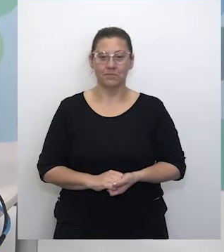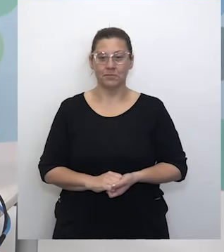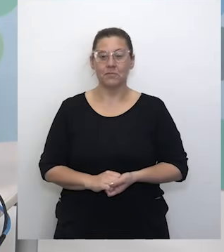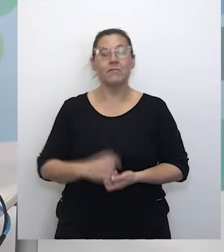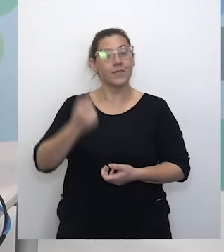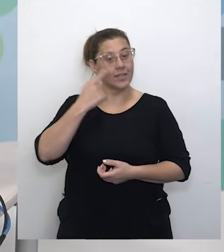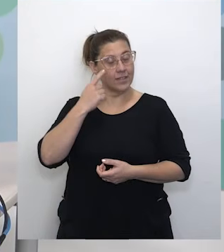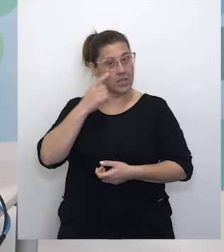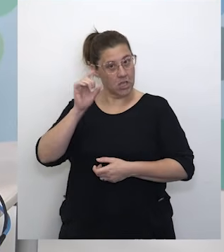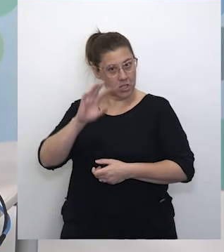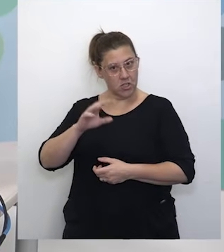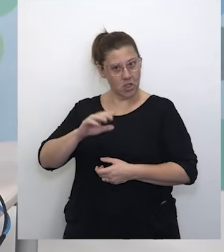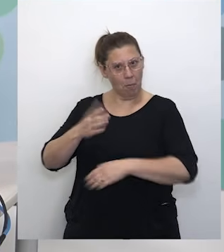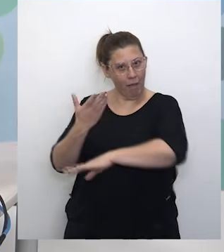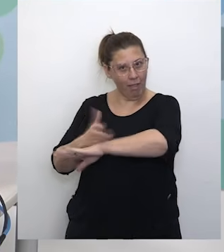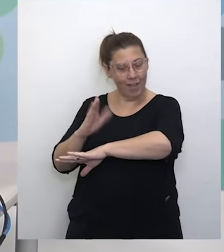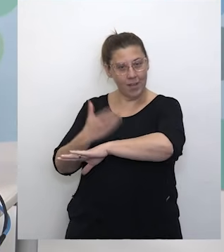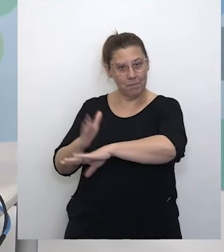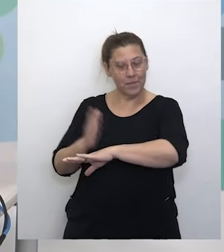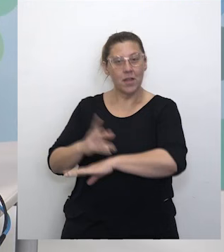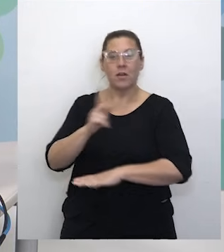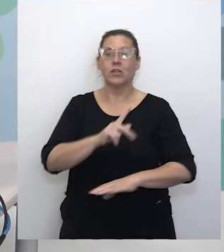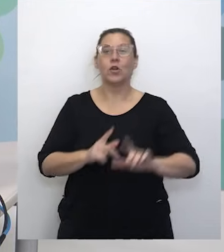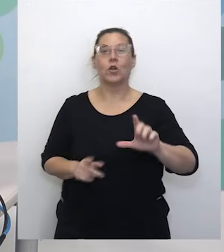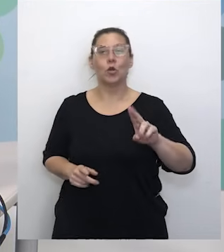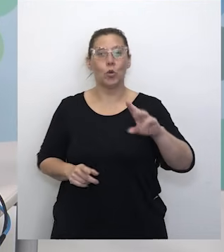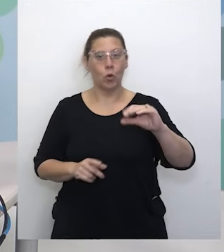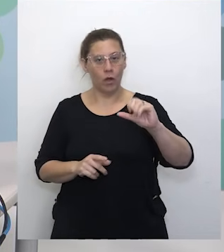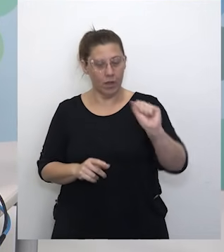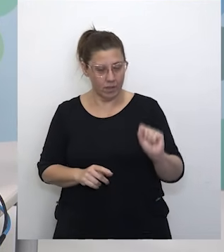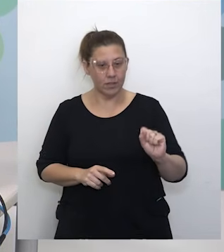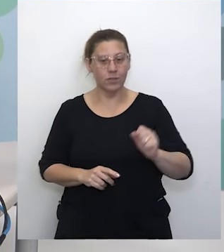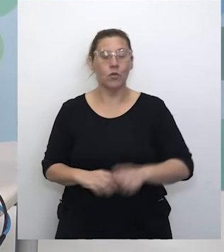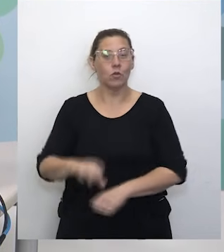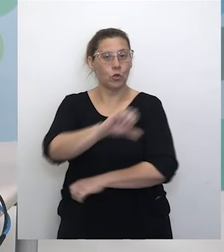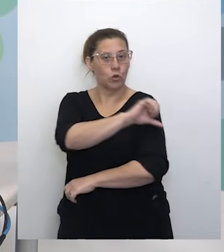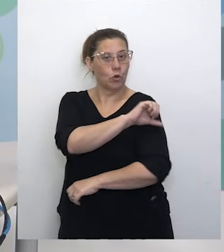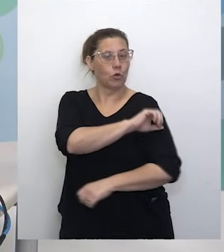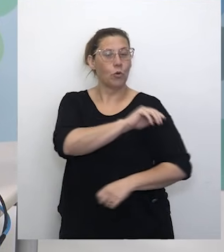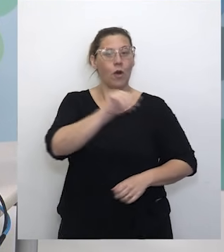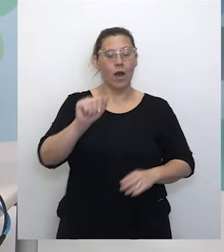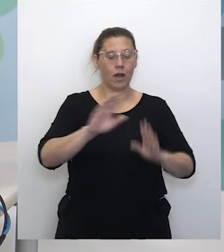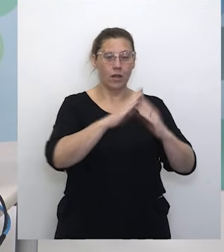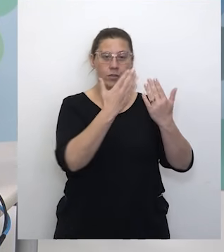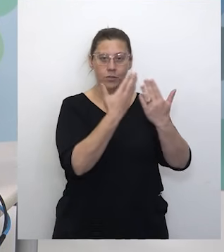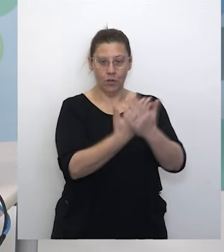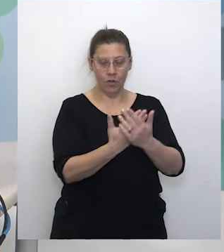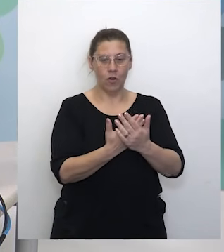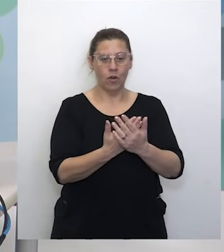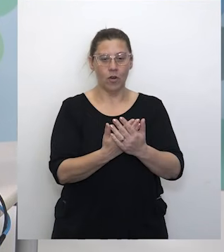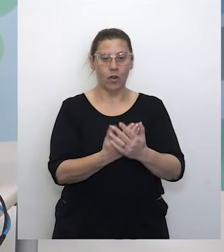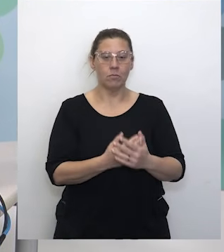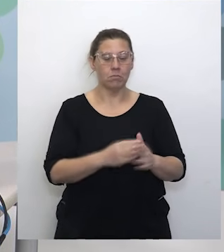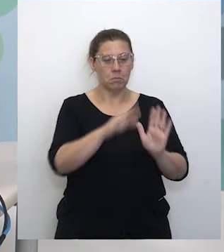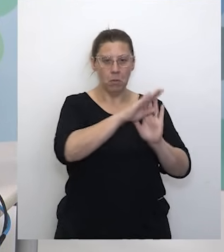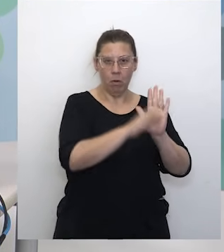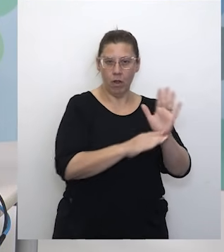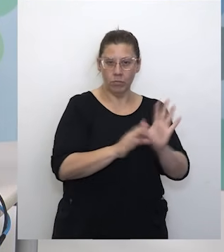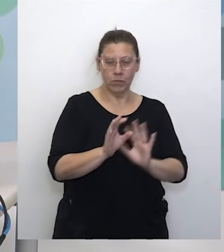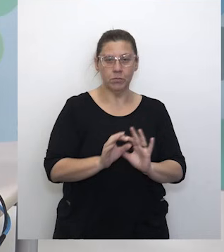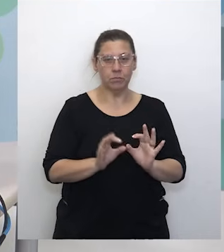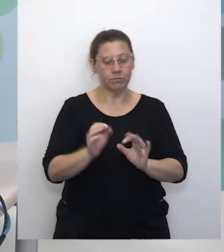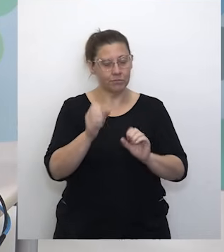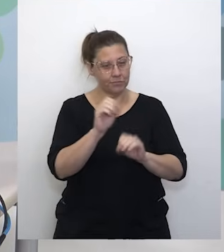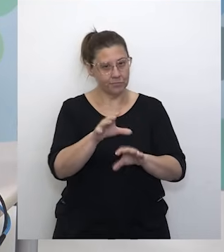Vivi, foi só aquecimento. Professor Lucas está com o pessoal lá do 9º A, lá da Escola do Programa de Ensino Integral